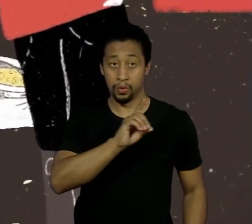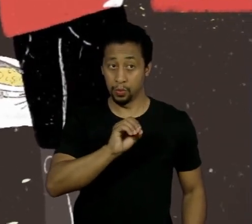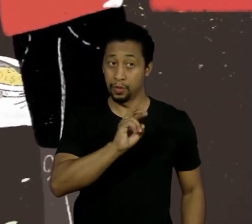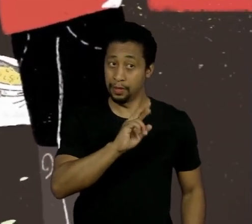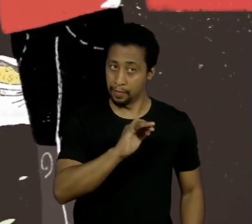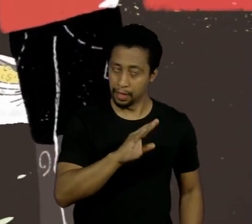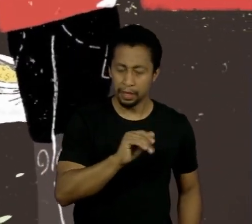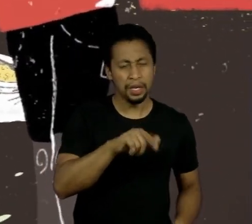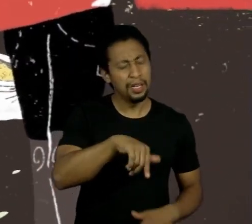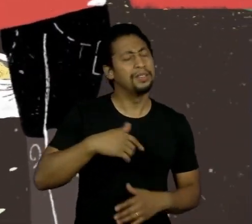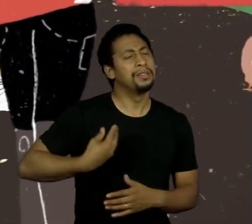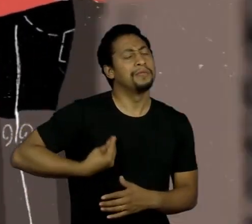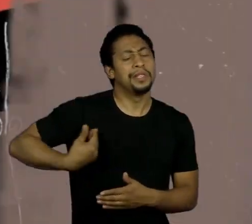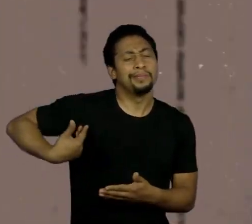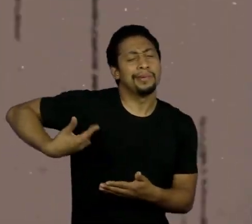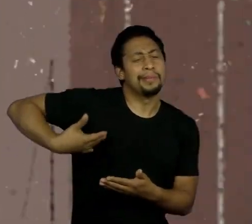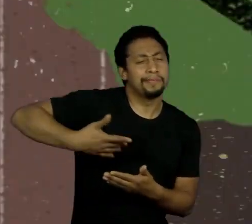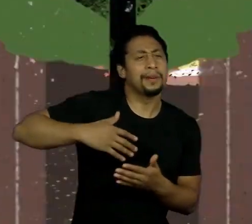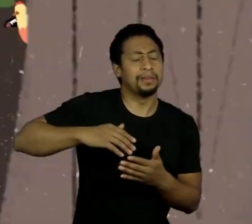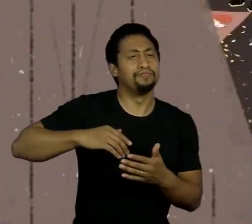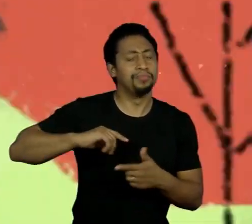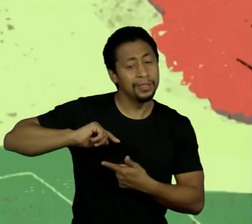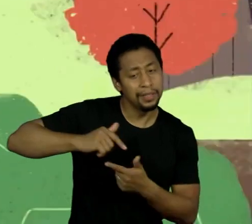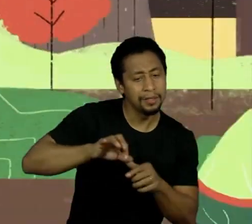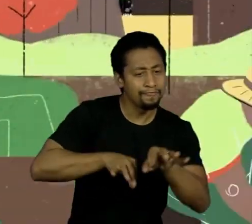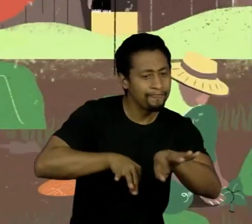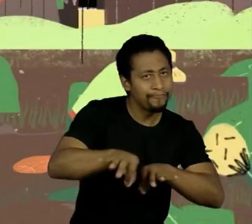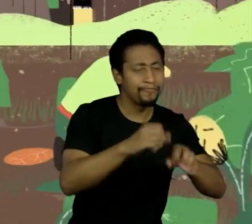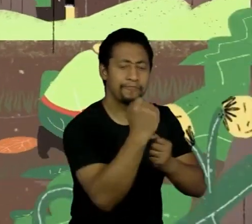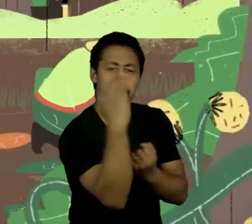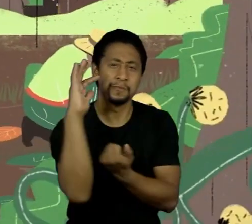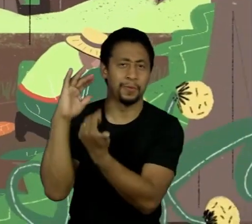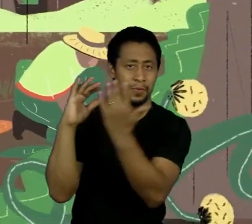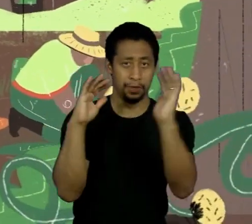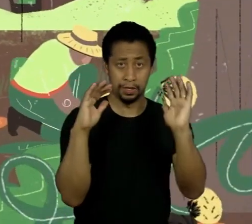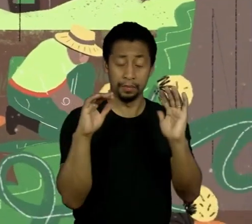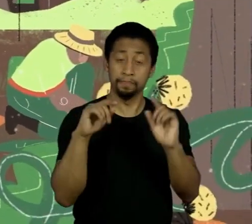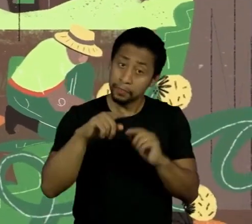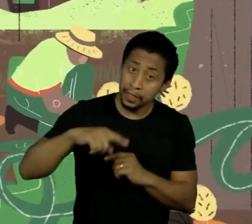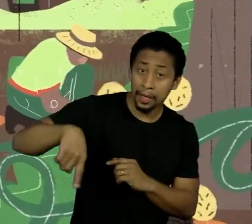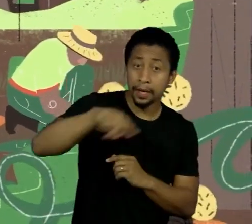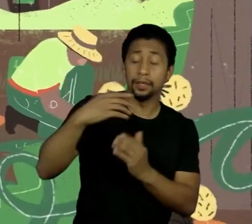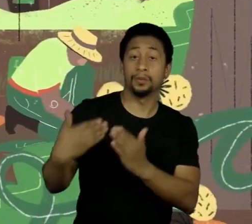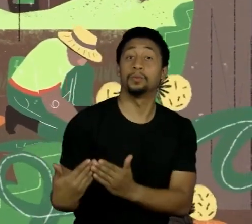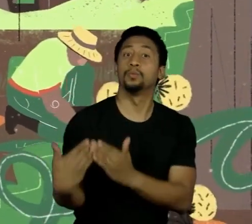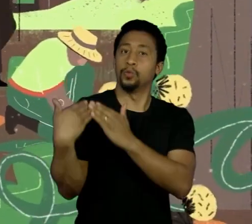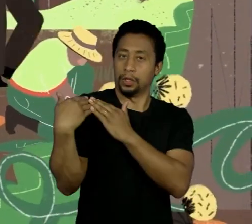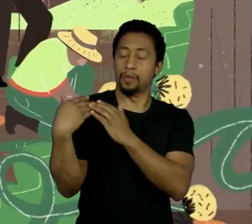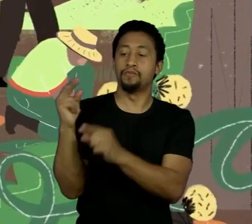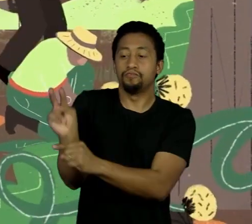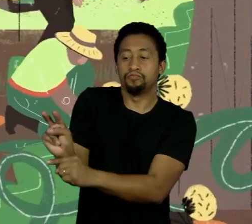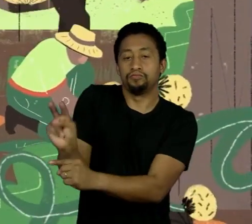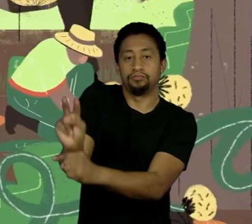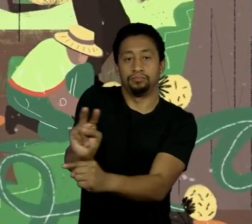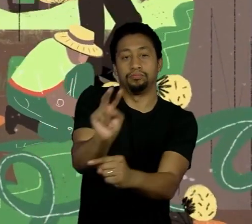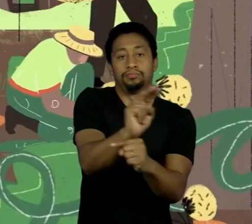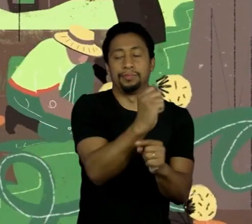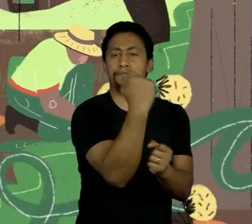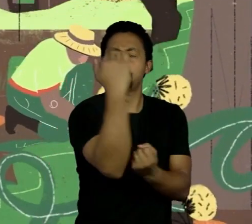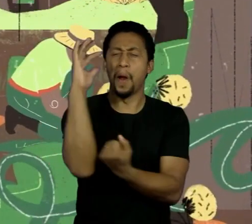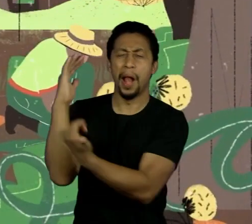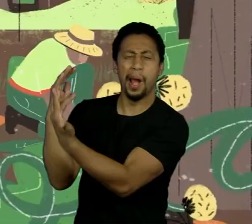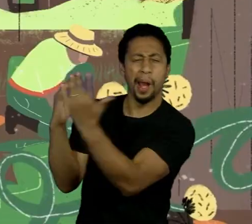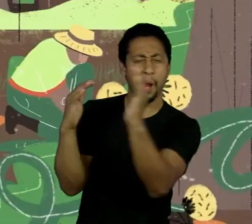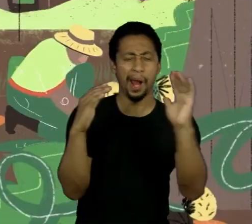florestas, diversidade e abundância. Eles são responsáveis por manter em pé o maior maciço de Mata Atlântica